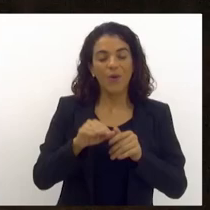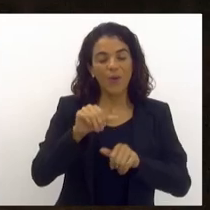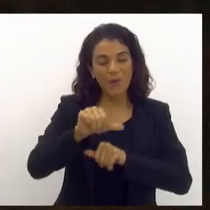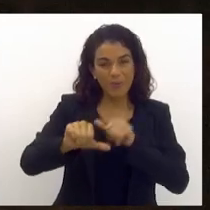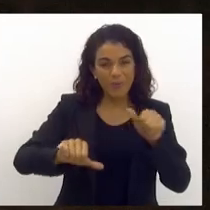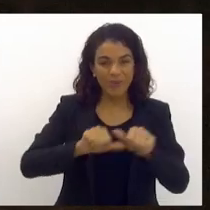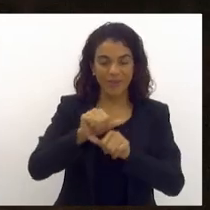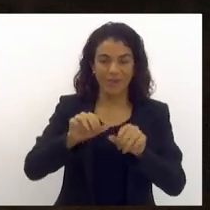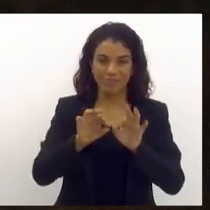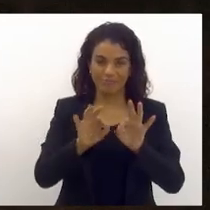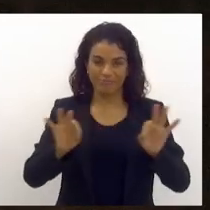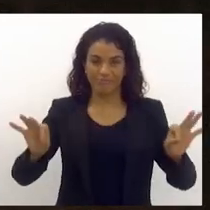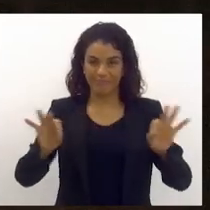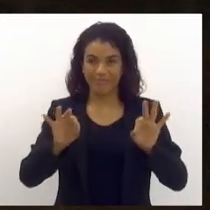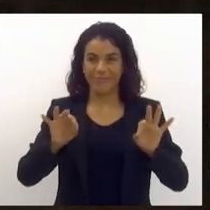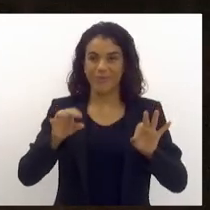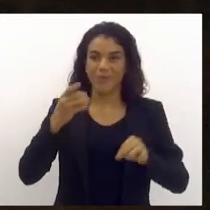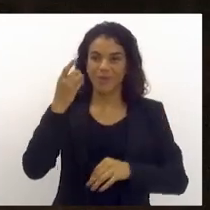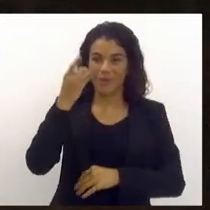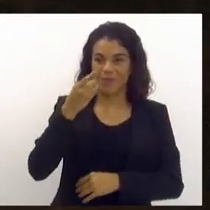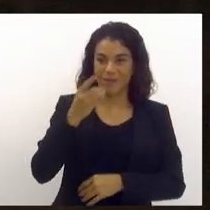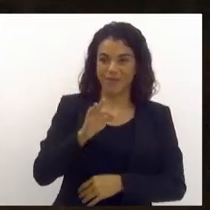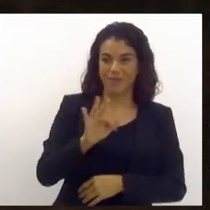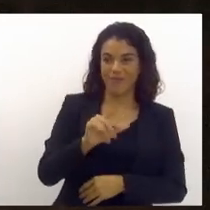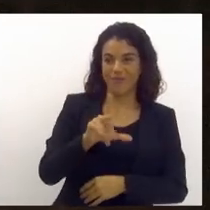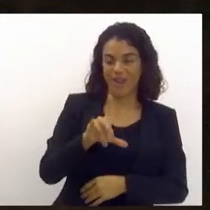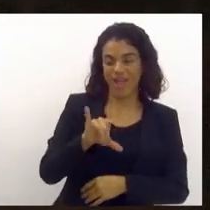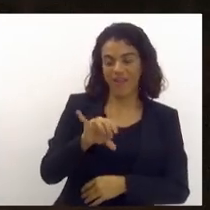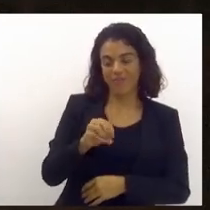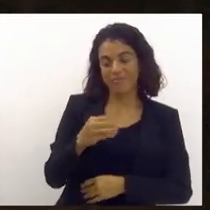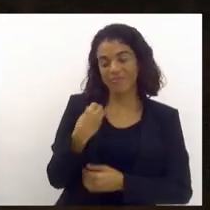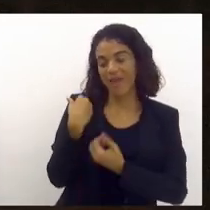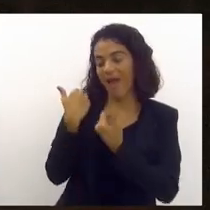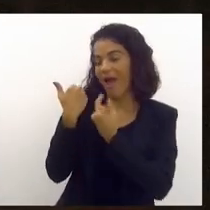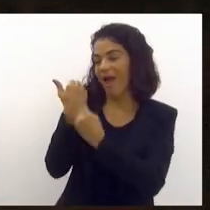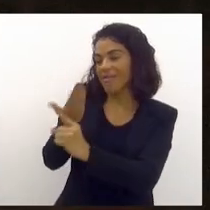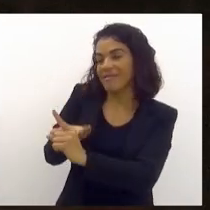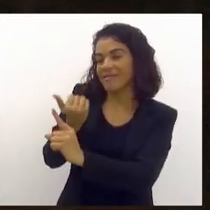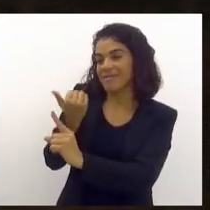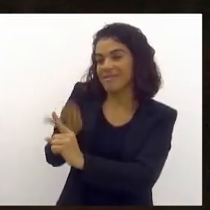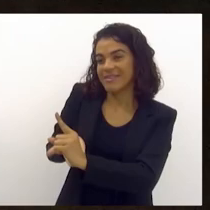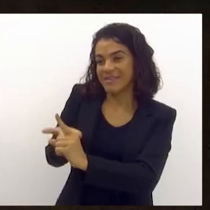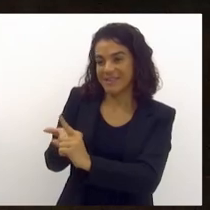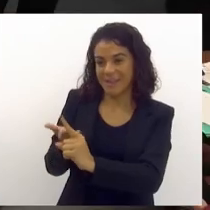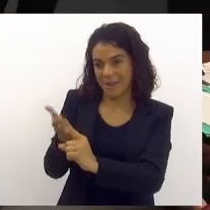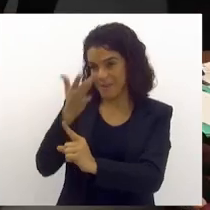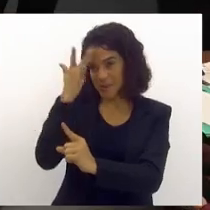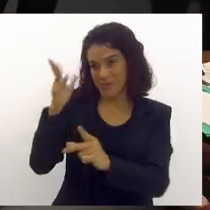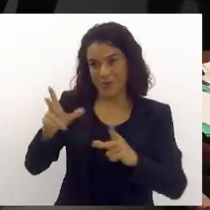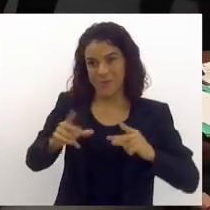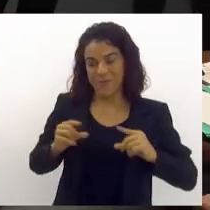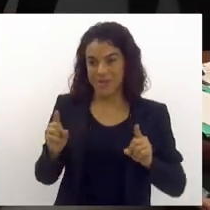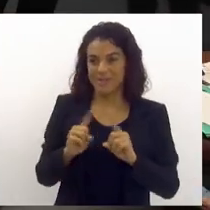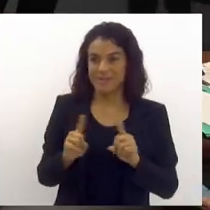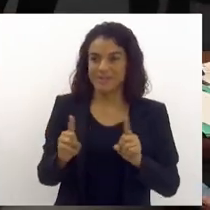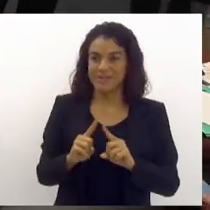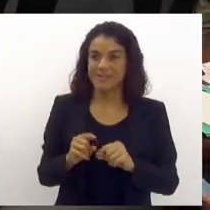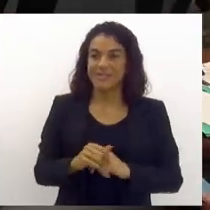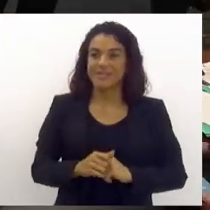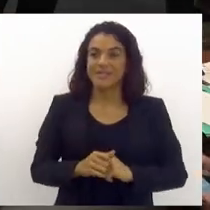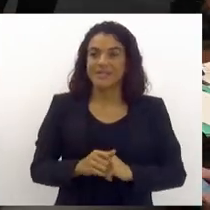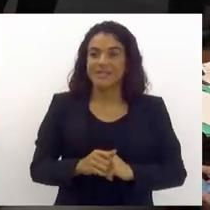Flávio Serafini, que está dando agrado a quem não mereceu. Muito obrigado. Senhor